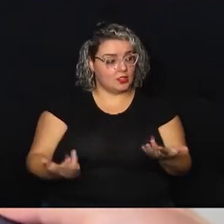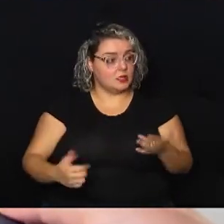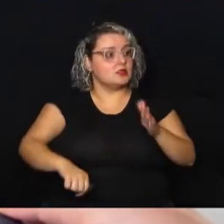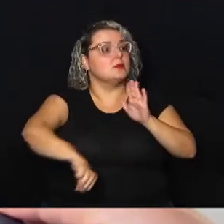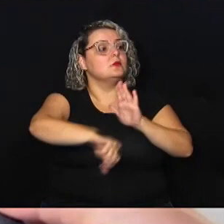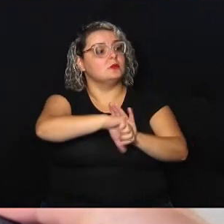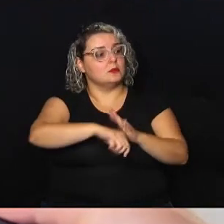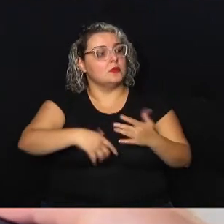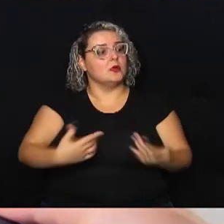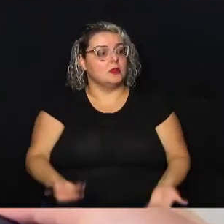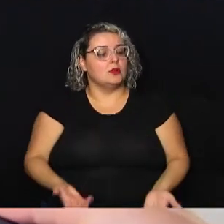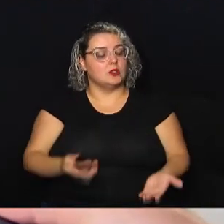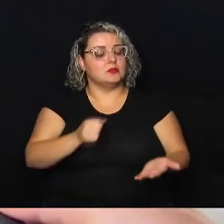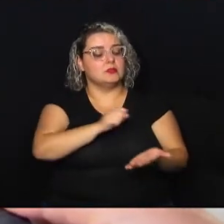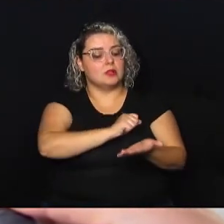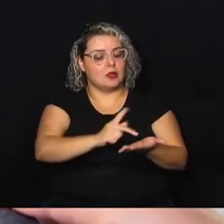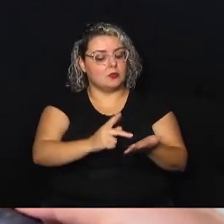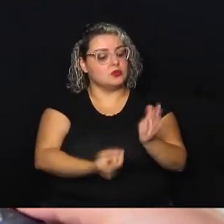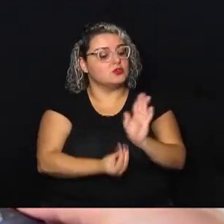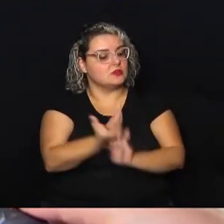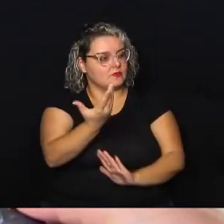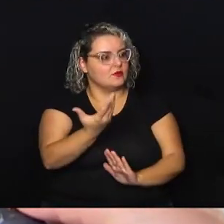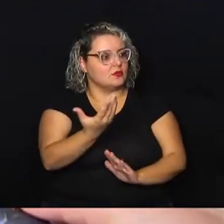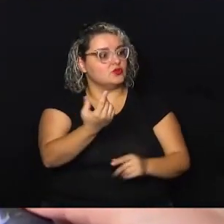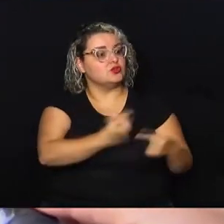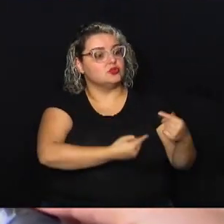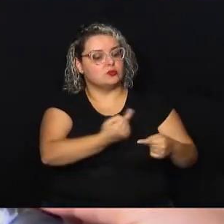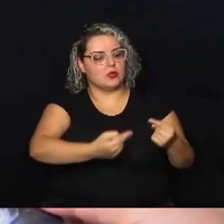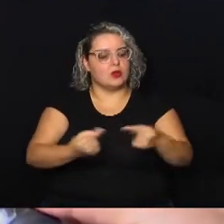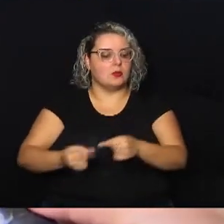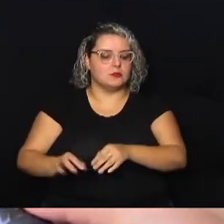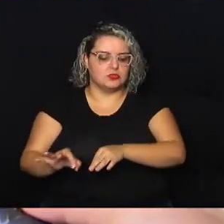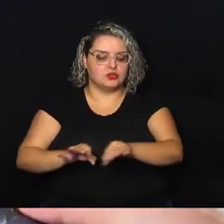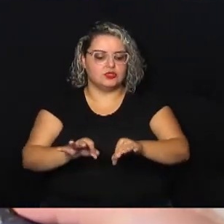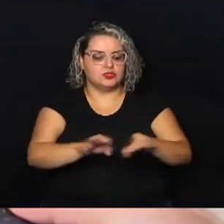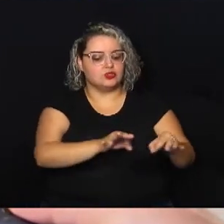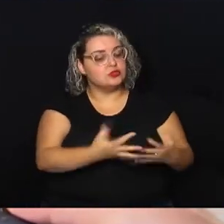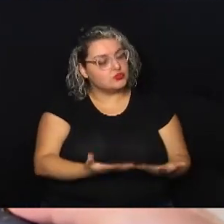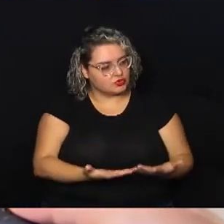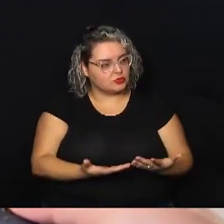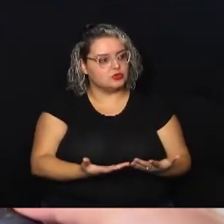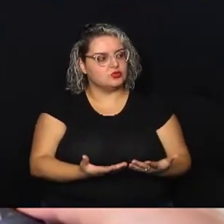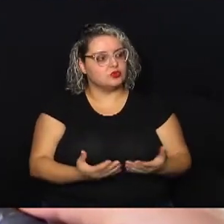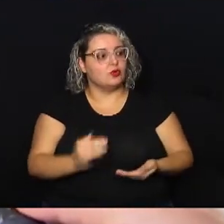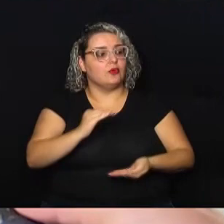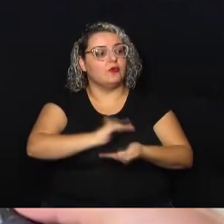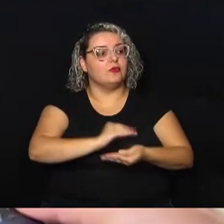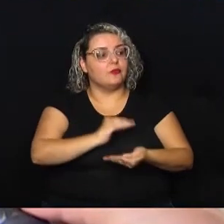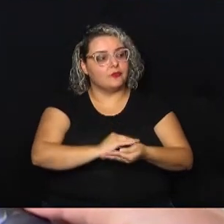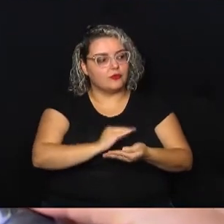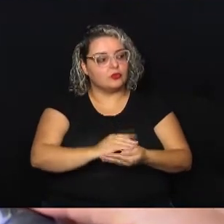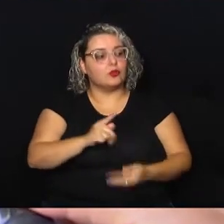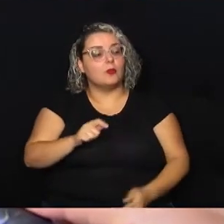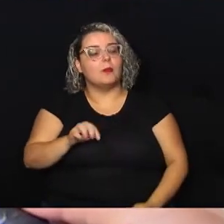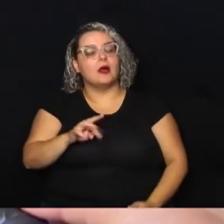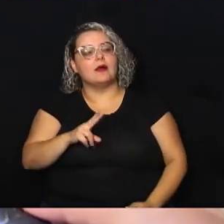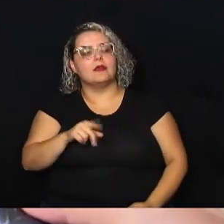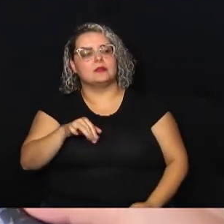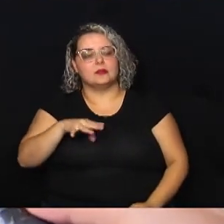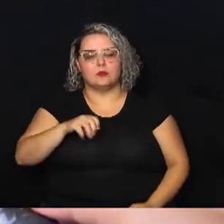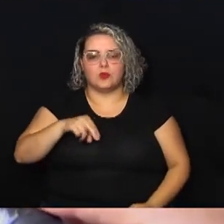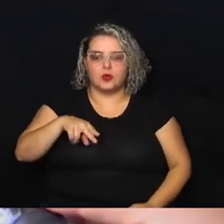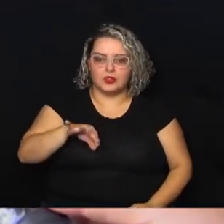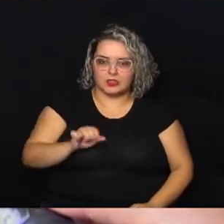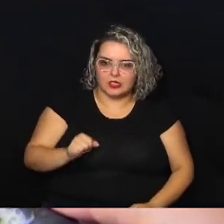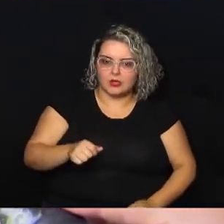segurança desenvolvido fruto de uma competição de programação promovida pelo Fundo Patrimonial da Unicamp em novembro. Ele ficou em segundo